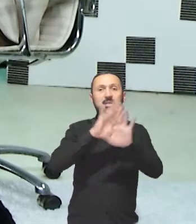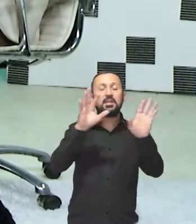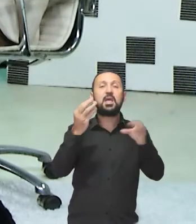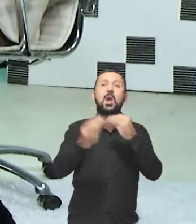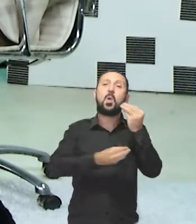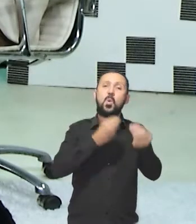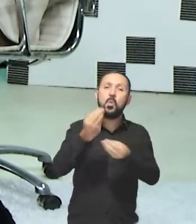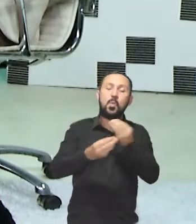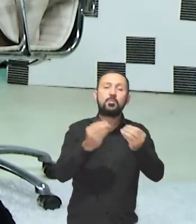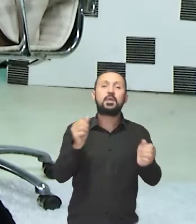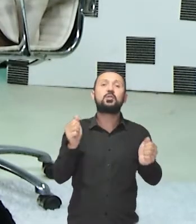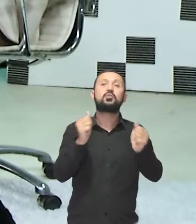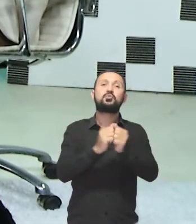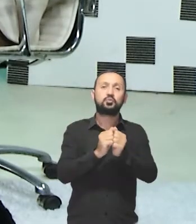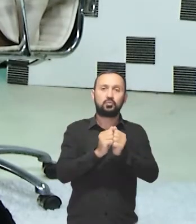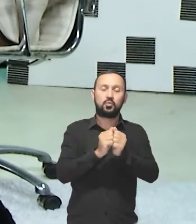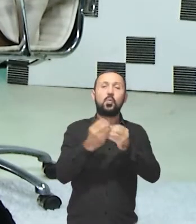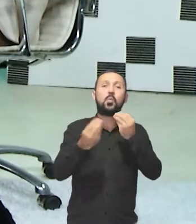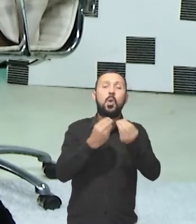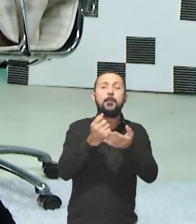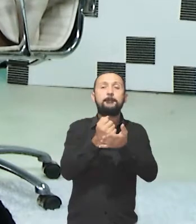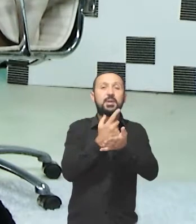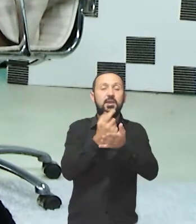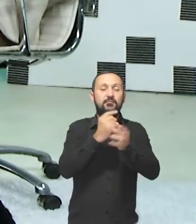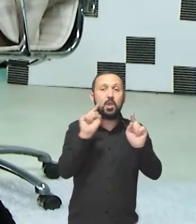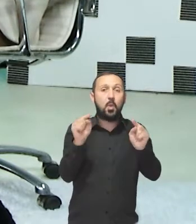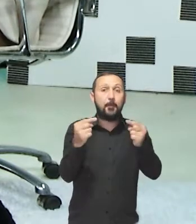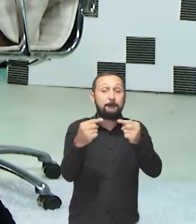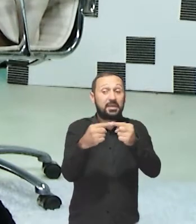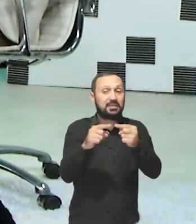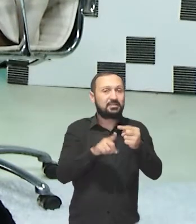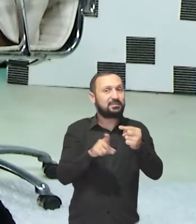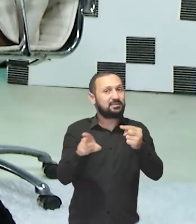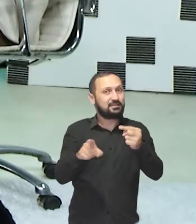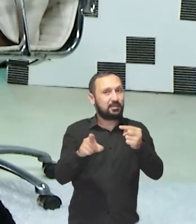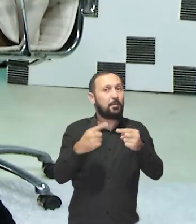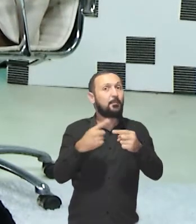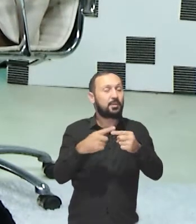o mecanismo que está ali, qual o medicamento que tem que ser uma